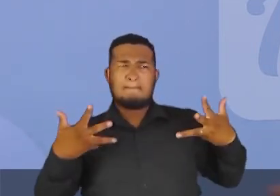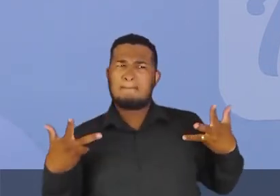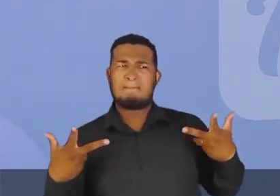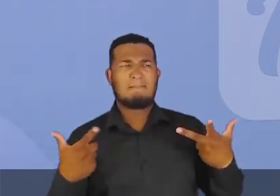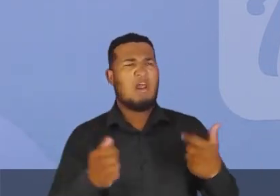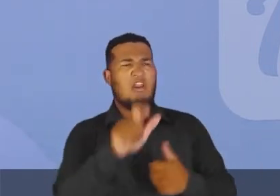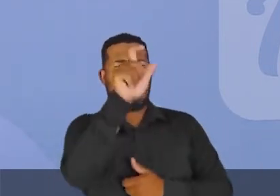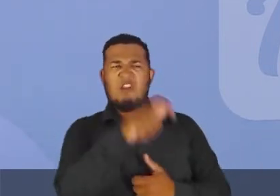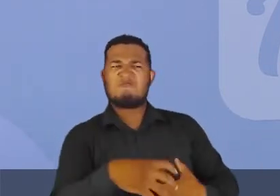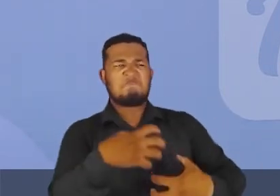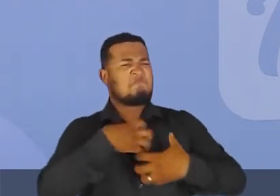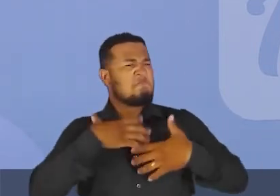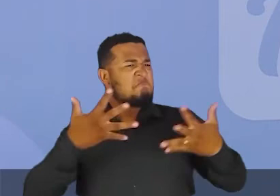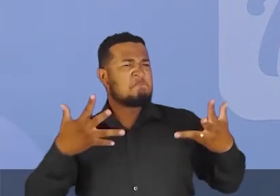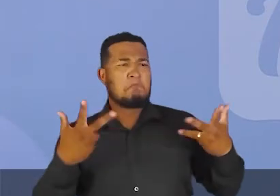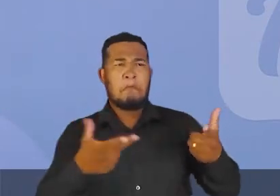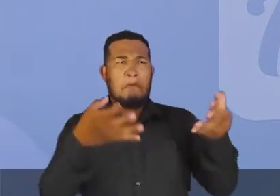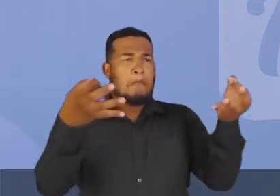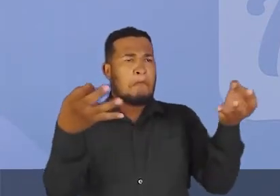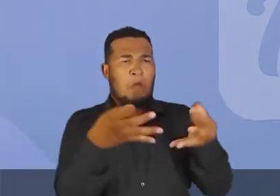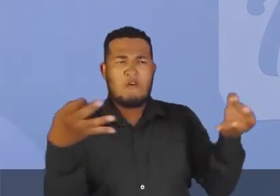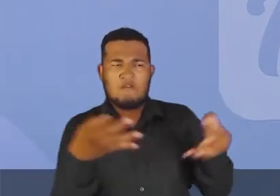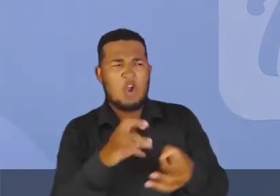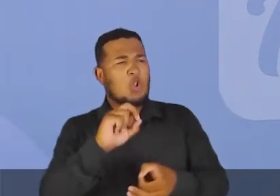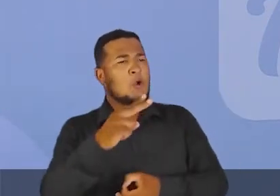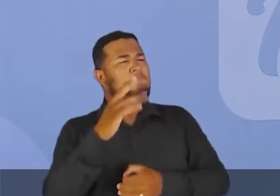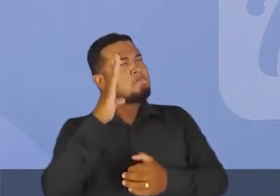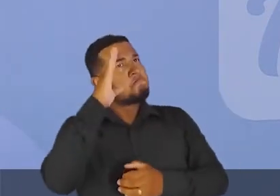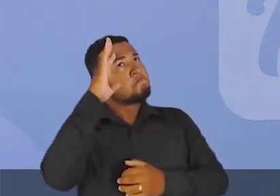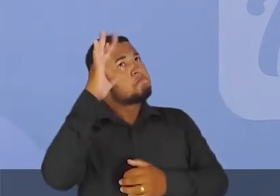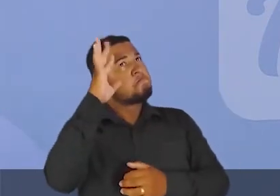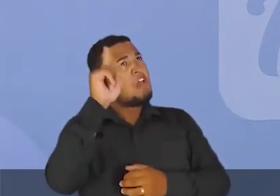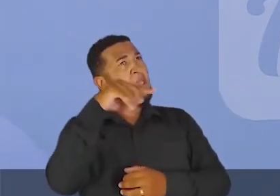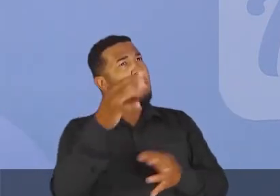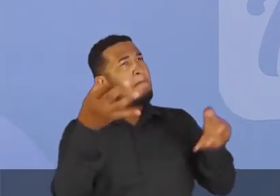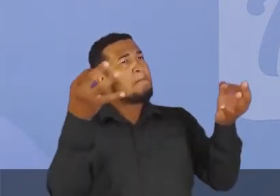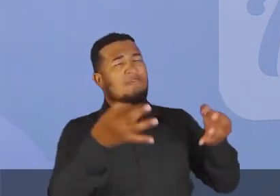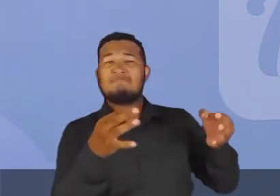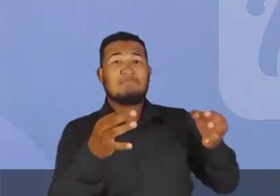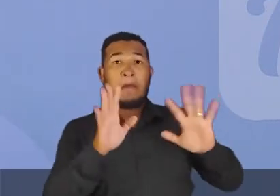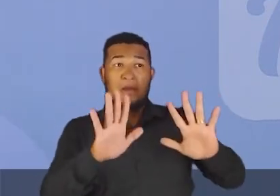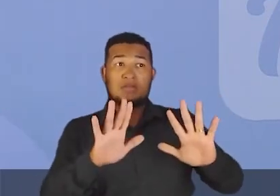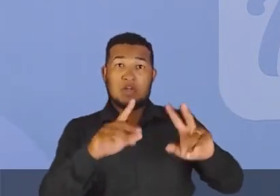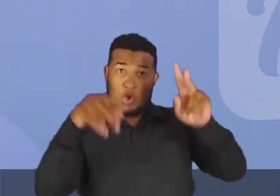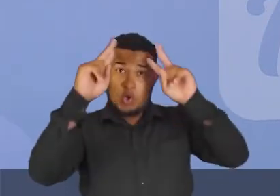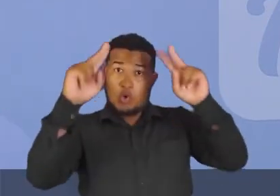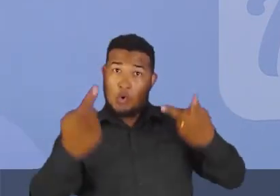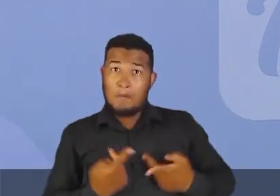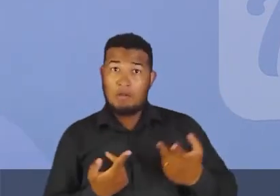natureza, podem não ser as pessoas ideais, mas são seres humanos.